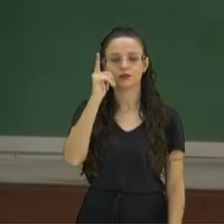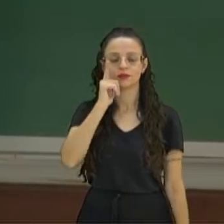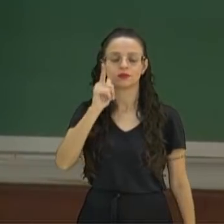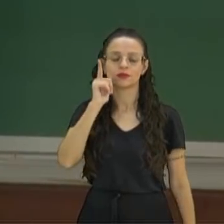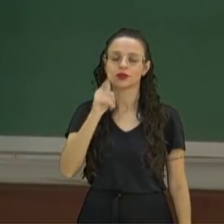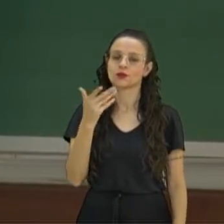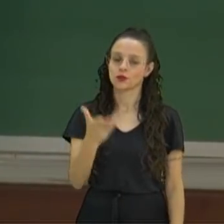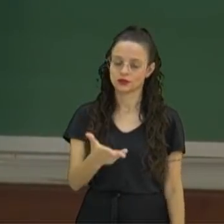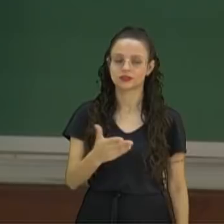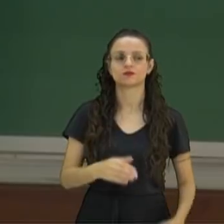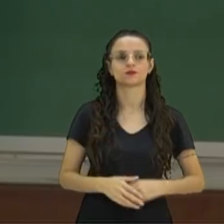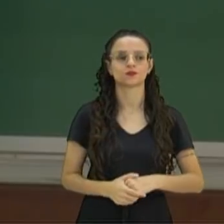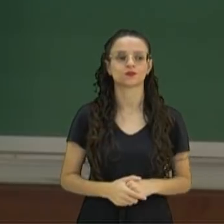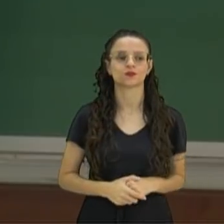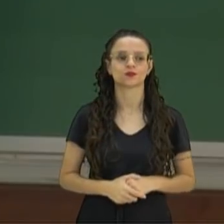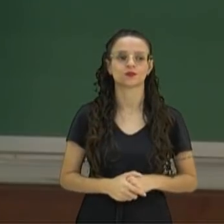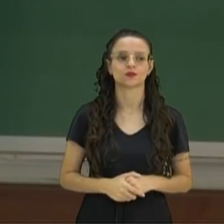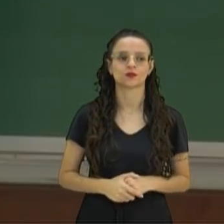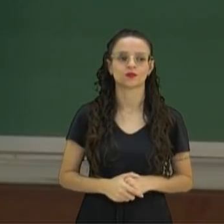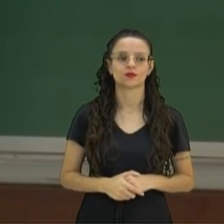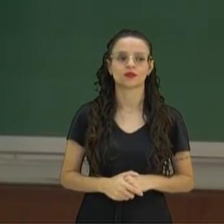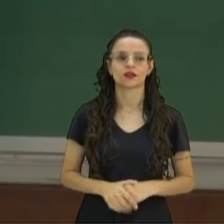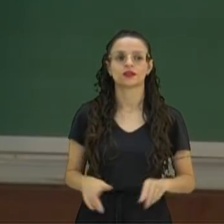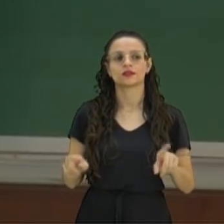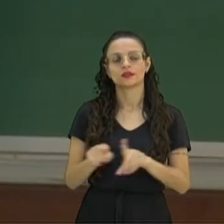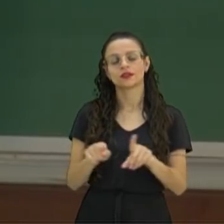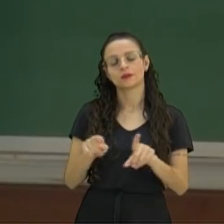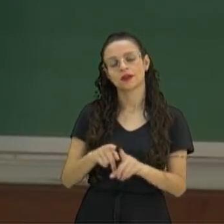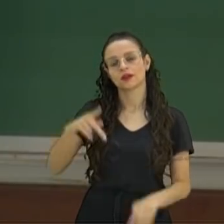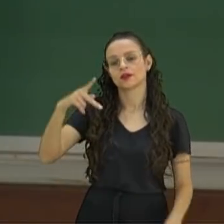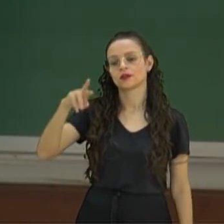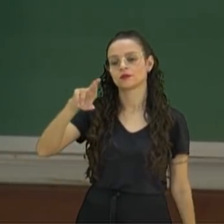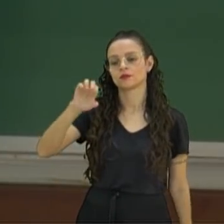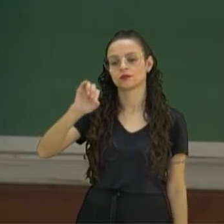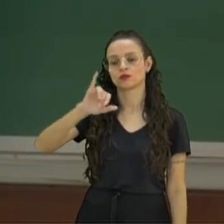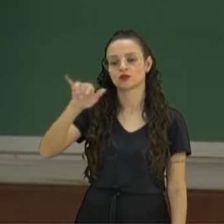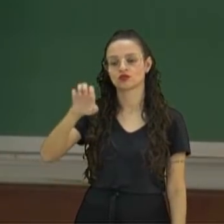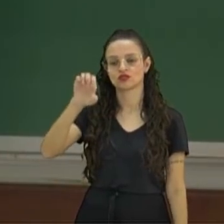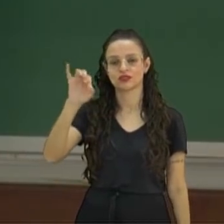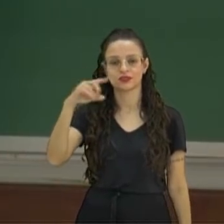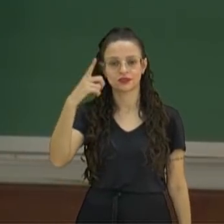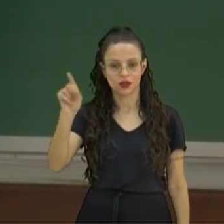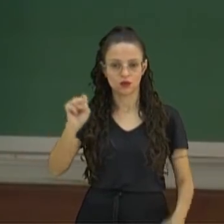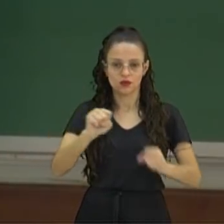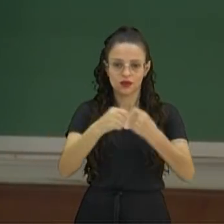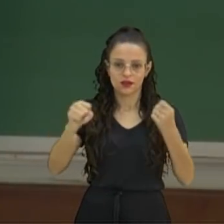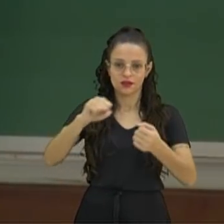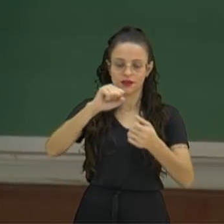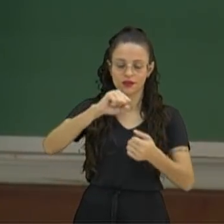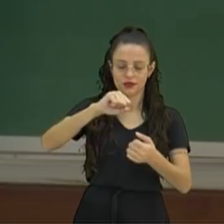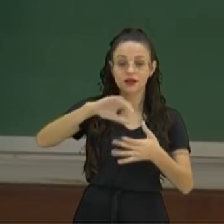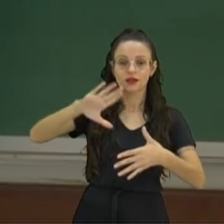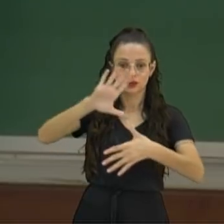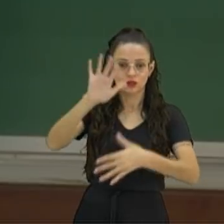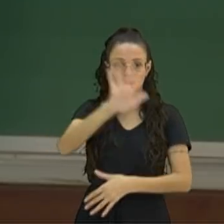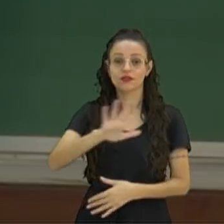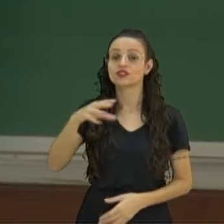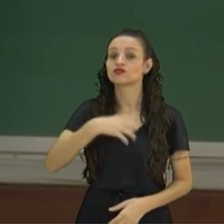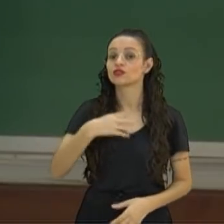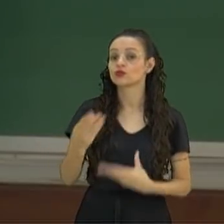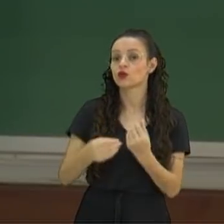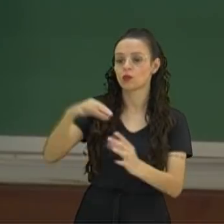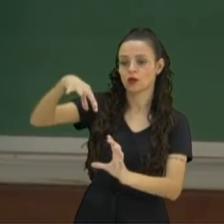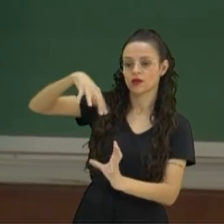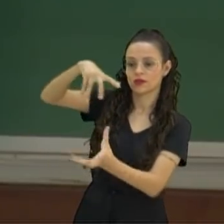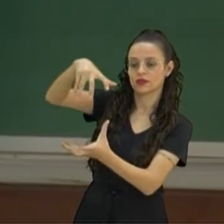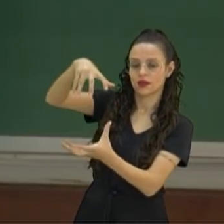né, as coordenadas geográficas. Projeção cartográfica é a maneira como eu vou desenhar a Terra num plano. Então, eu